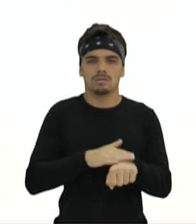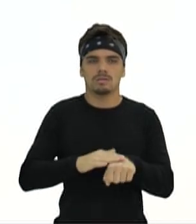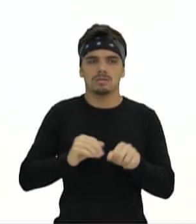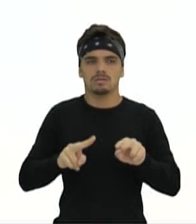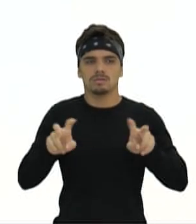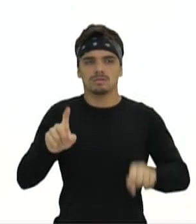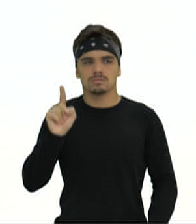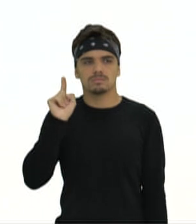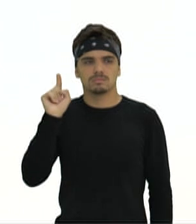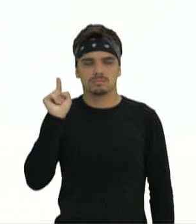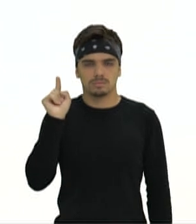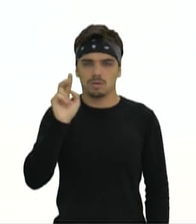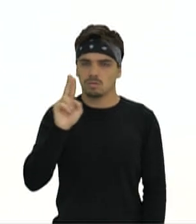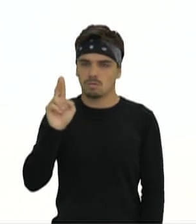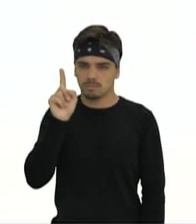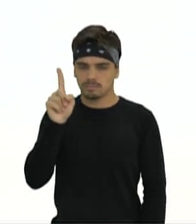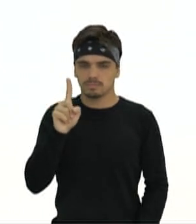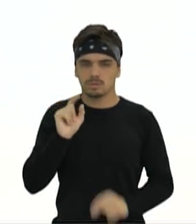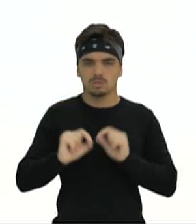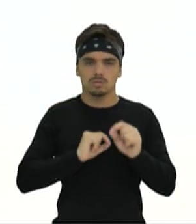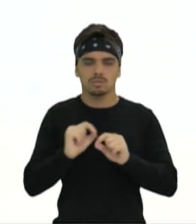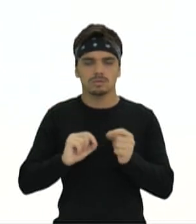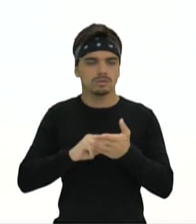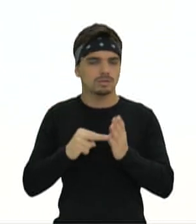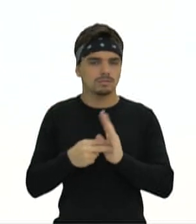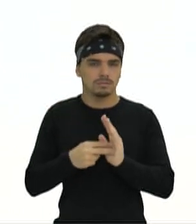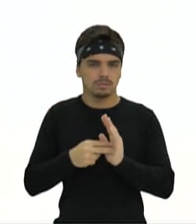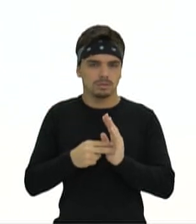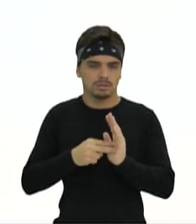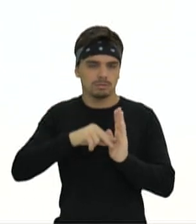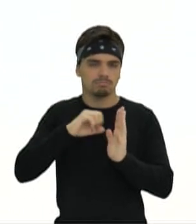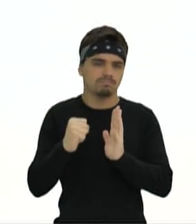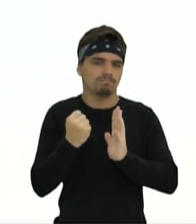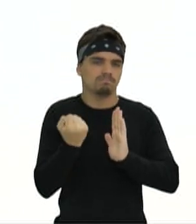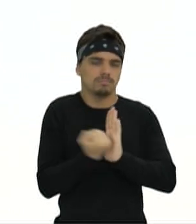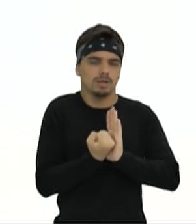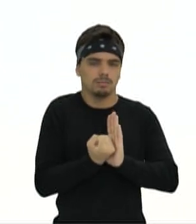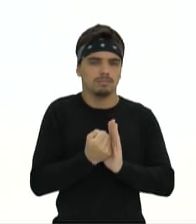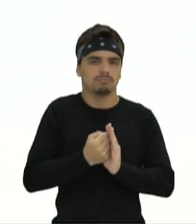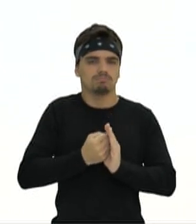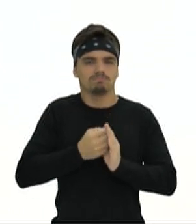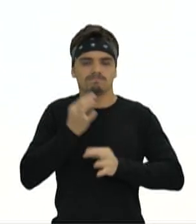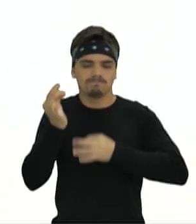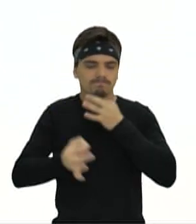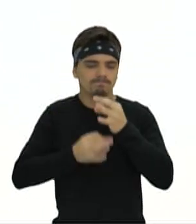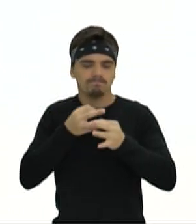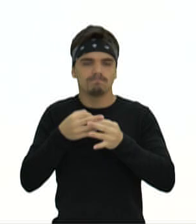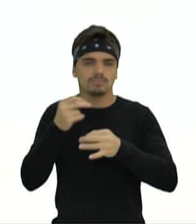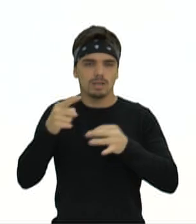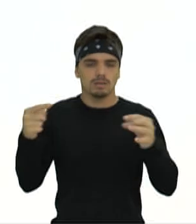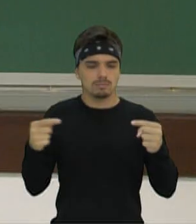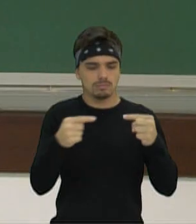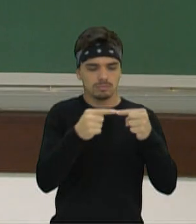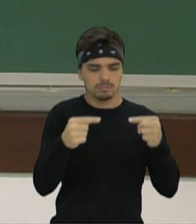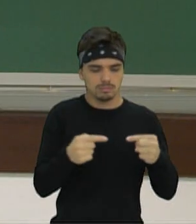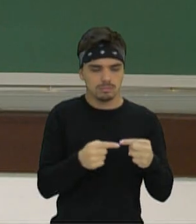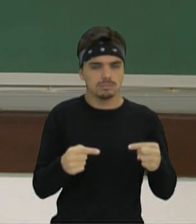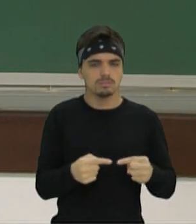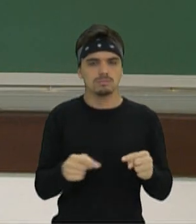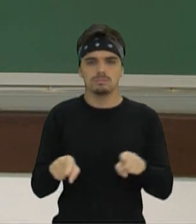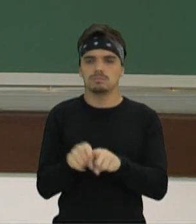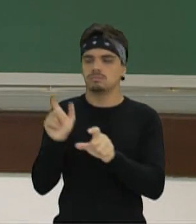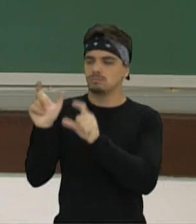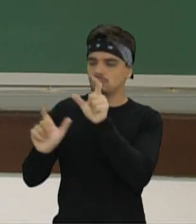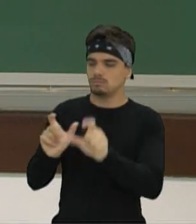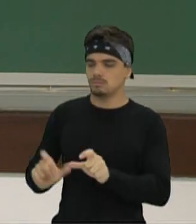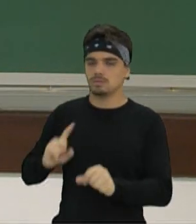discourse markers. O que são os discourse markers, né? Os marcadores de discursos. São aqueles conectivos, os linkers, aquelas palavras